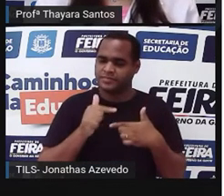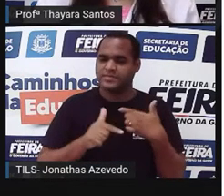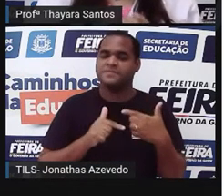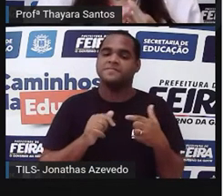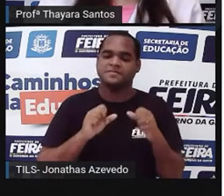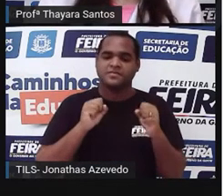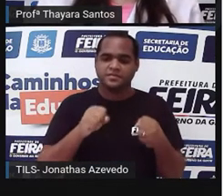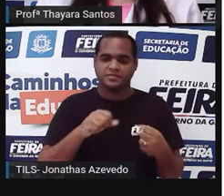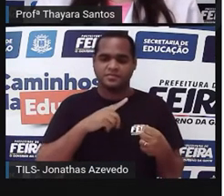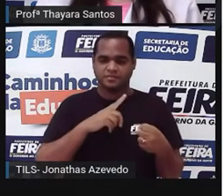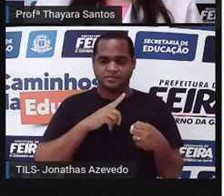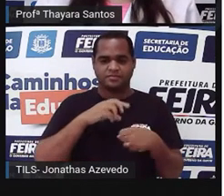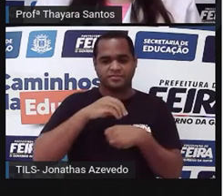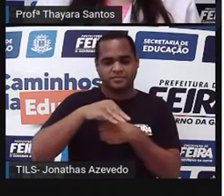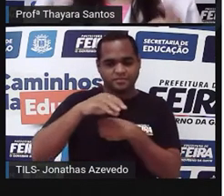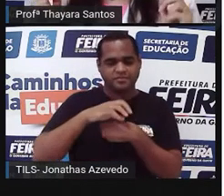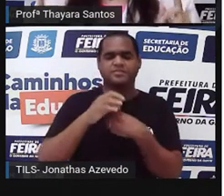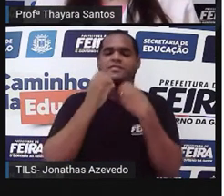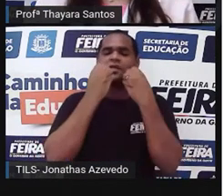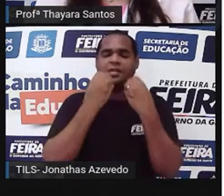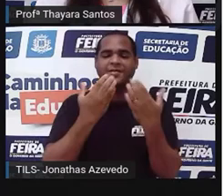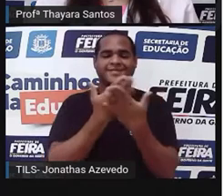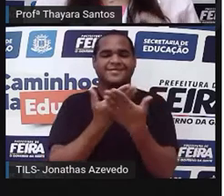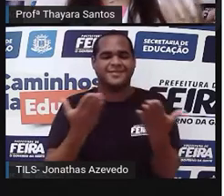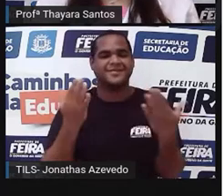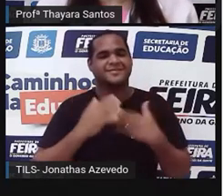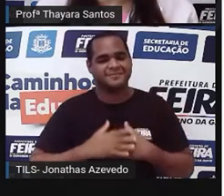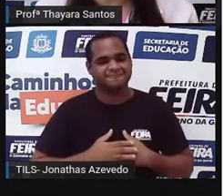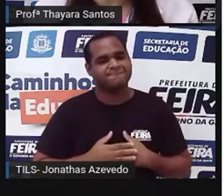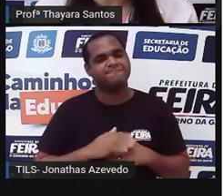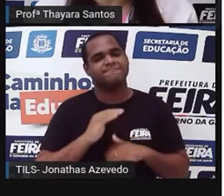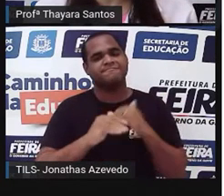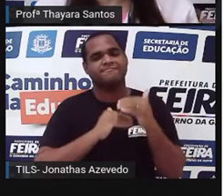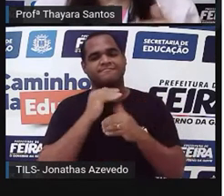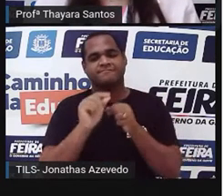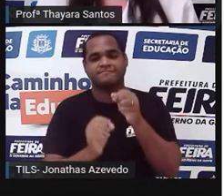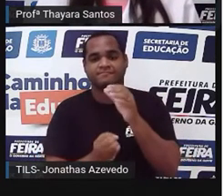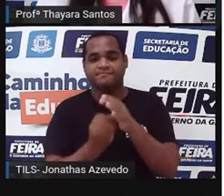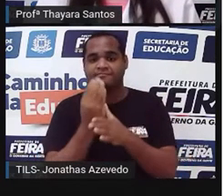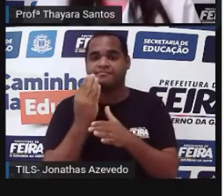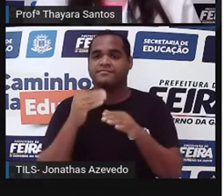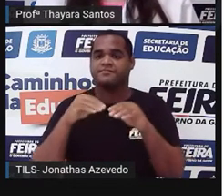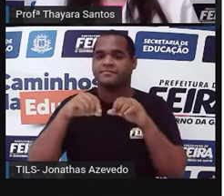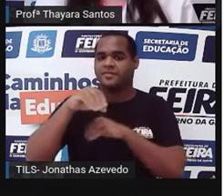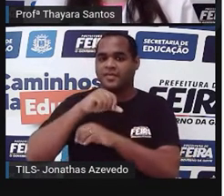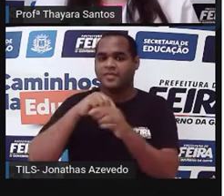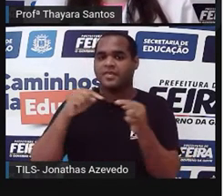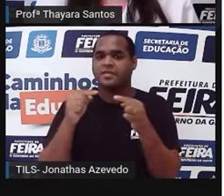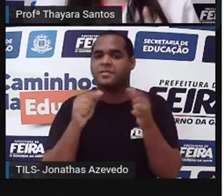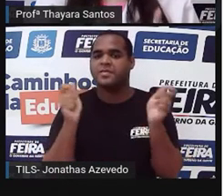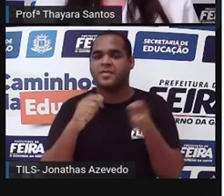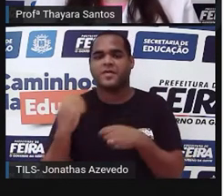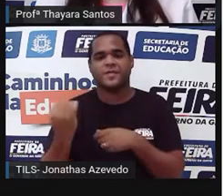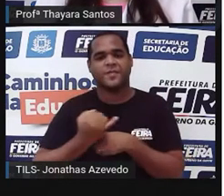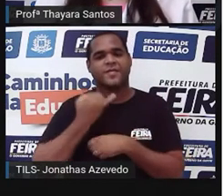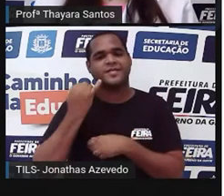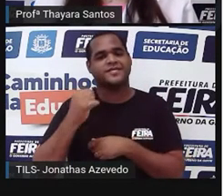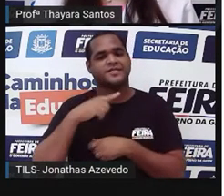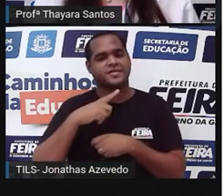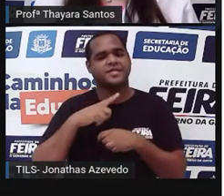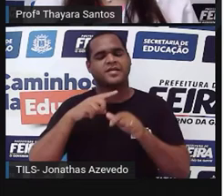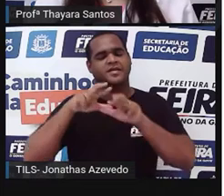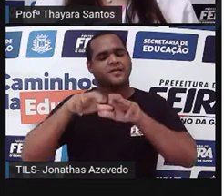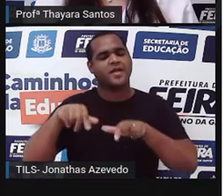Porque vai trazer algum benefício para a gente. Como é que esse processo de formação do solo pode trazer algum benefício para a gente? Por